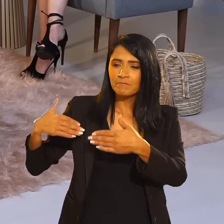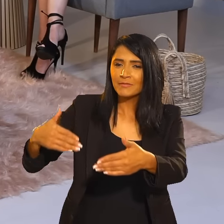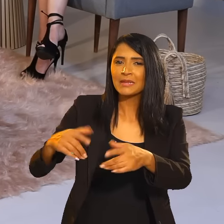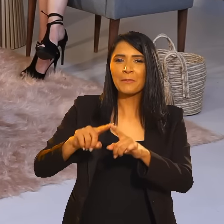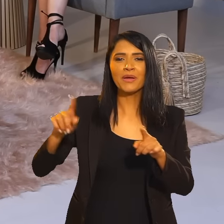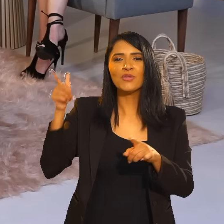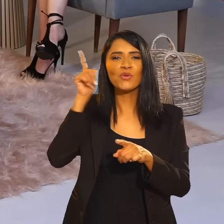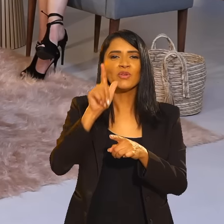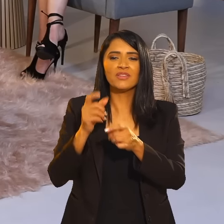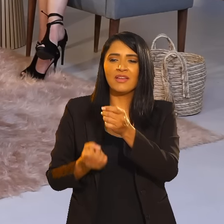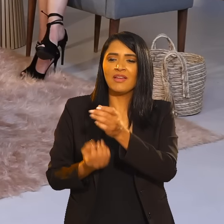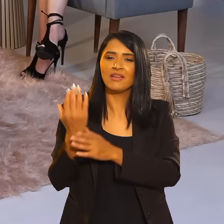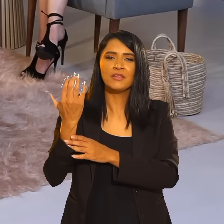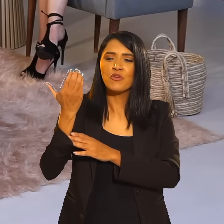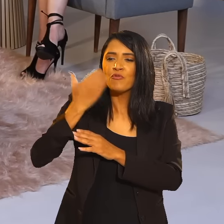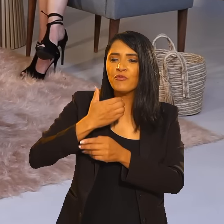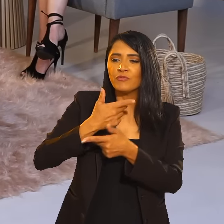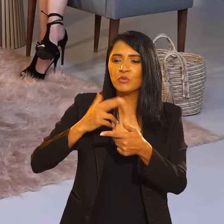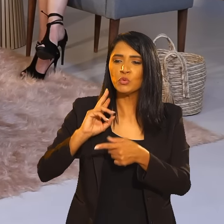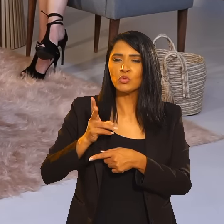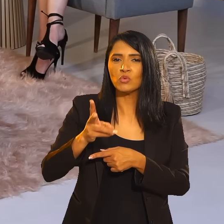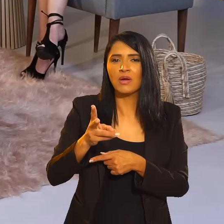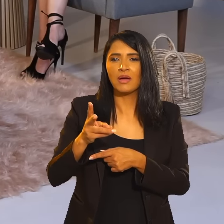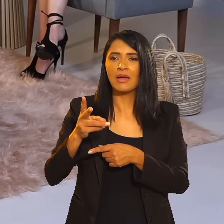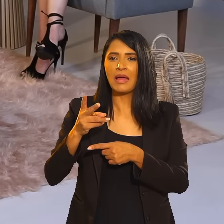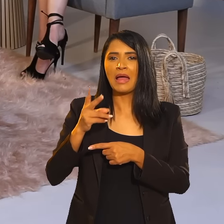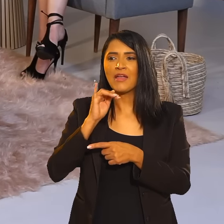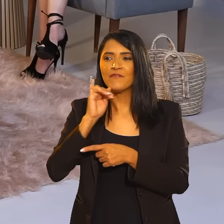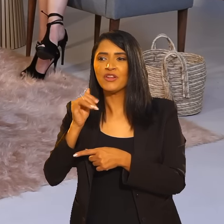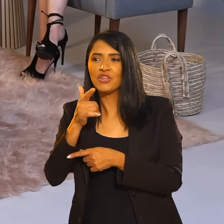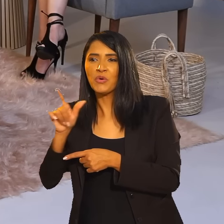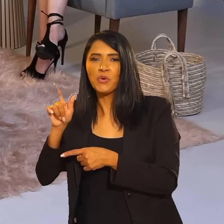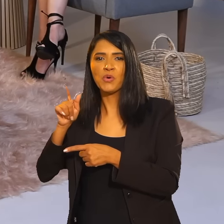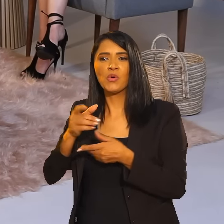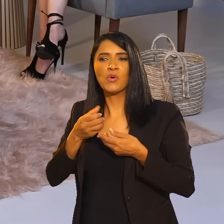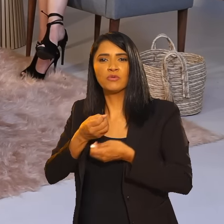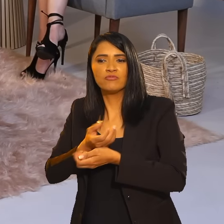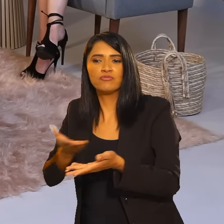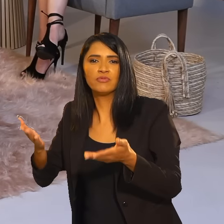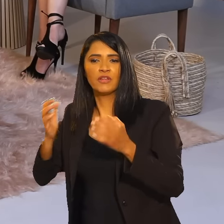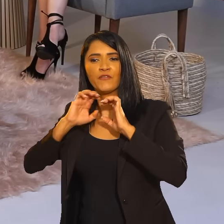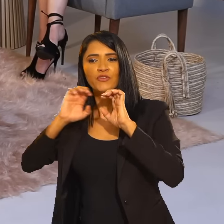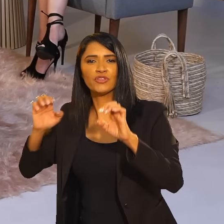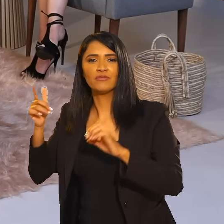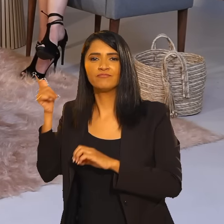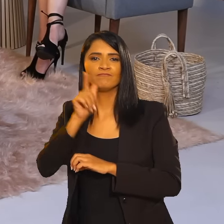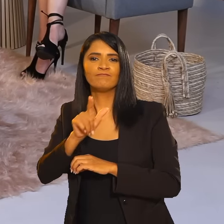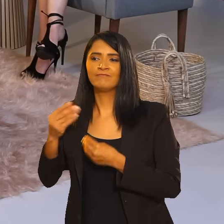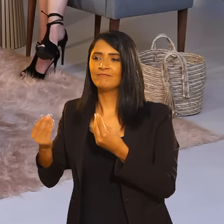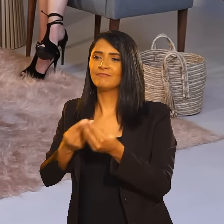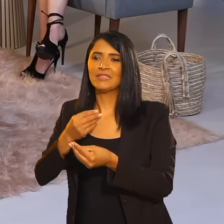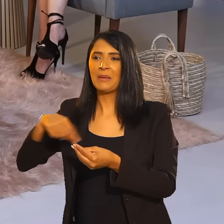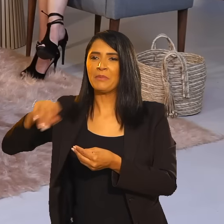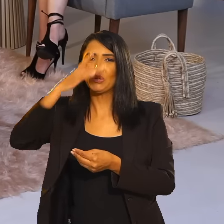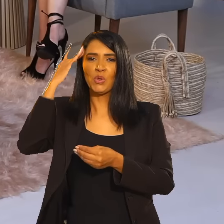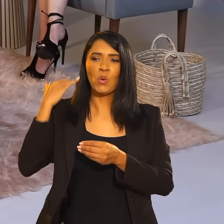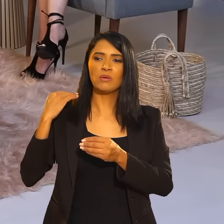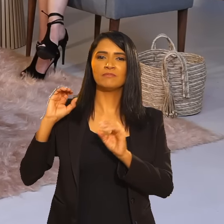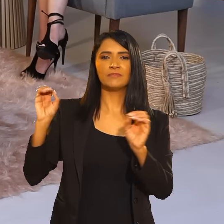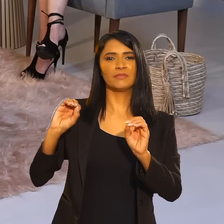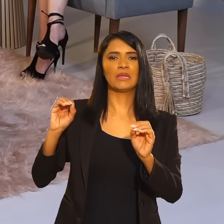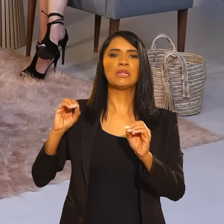deslanchar um pouco, mas ela não consegue gerar frutos, ela não consegue levar a palavra para outras pessoas, ela não consegue espalhar a palavra, não consegue atingir